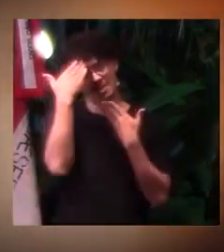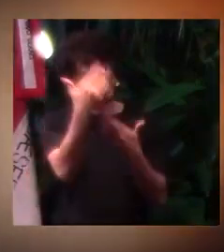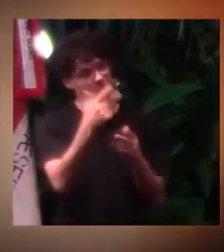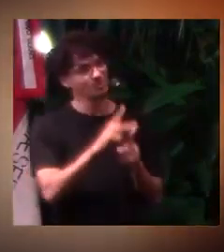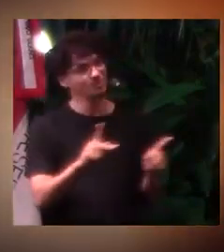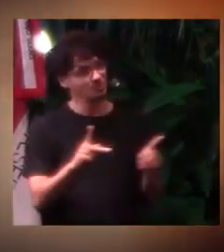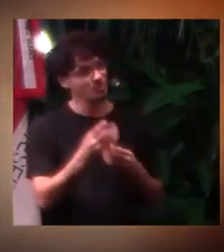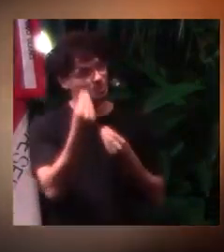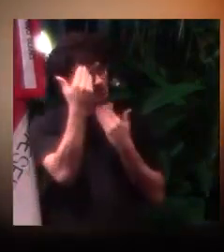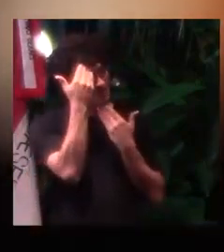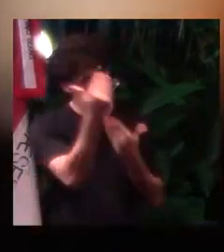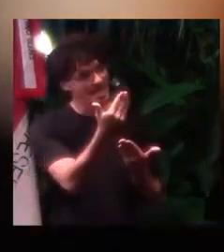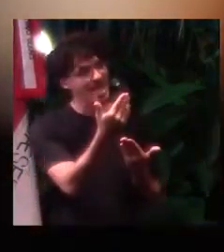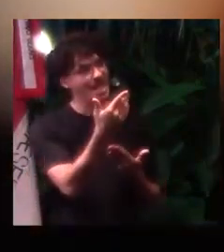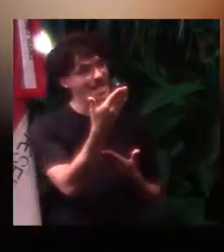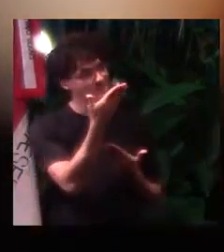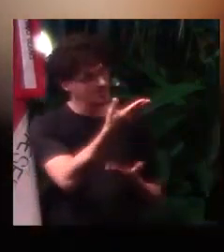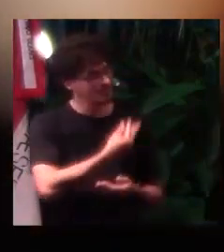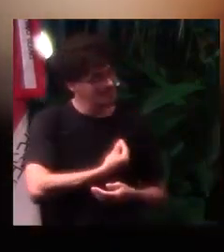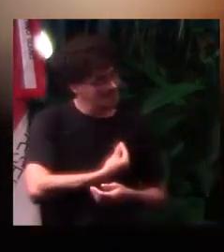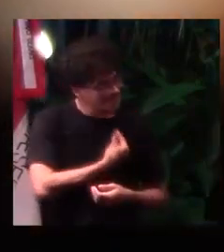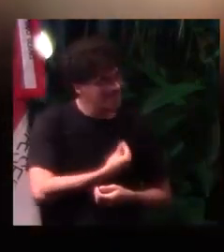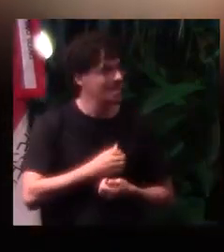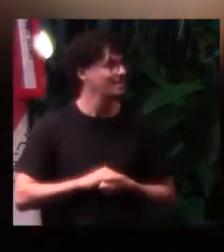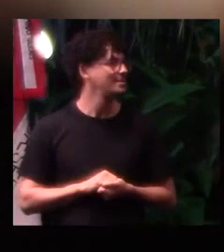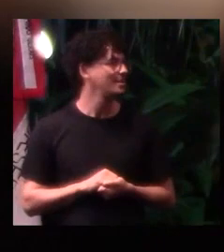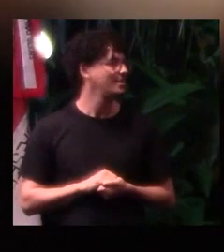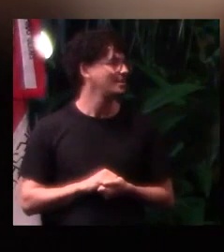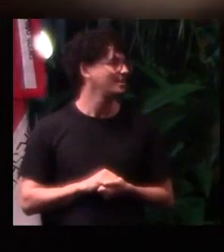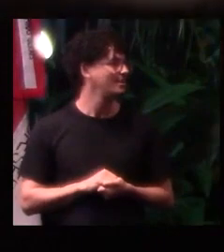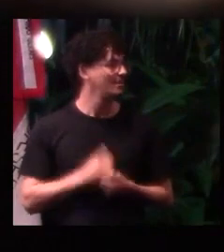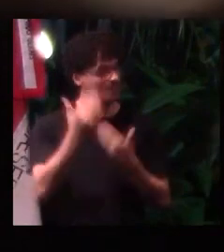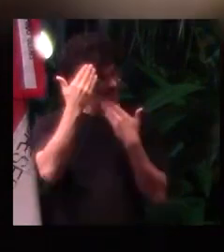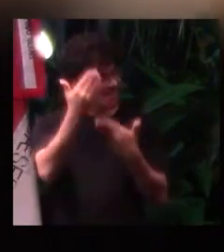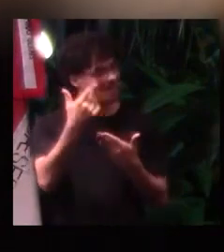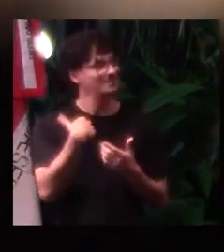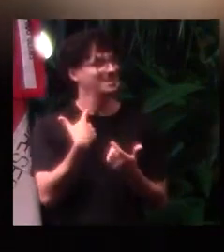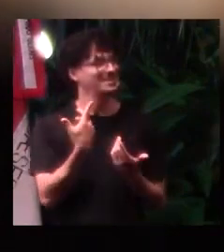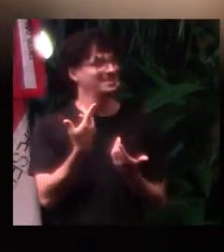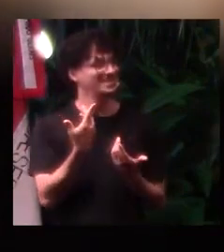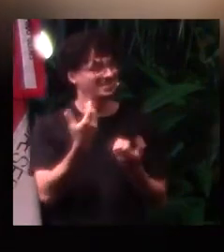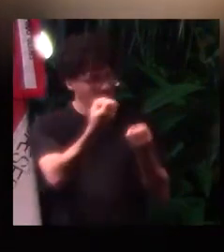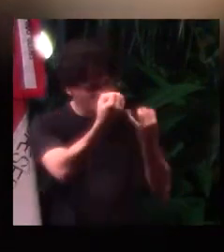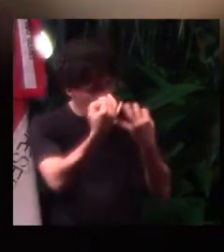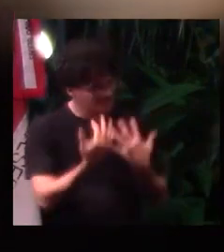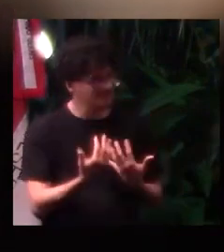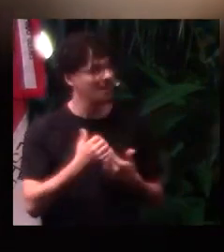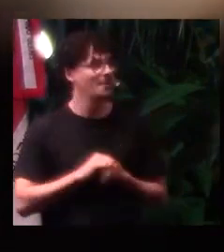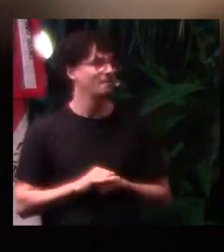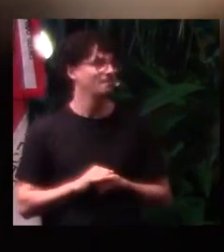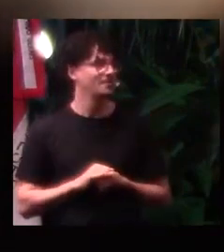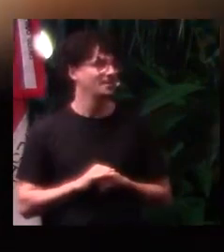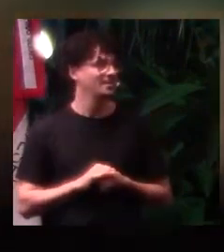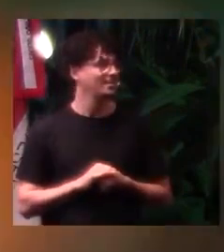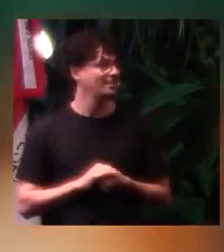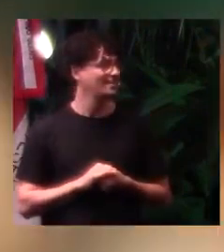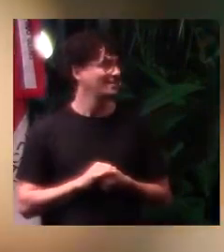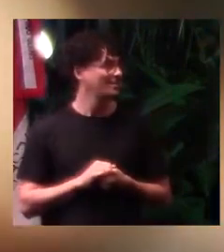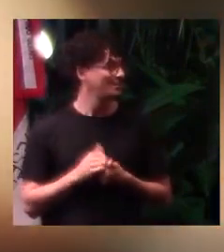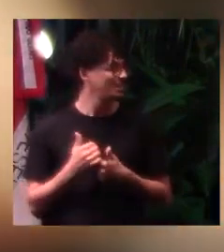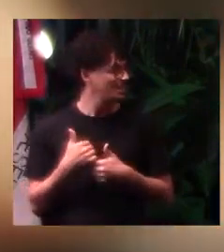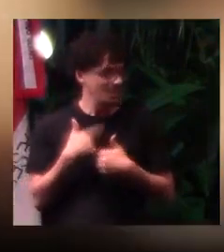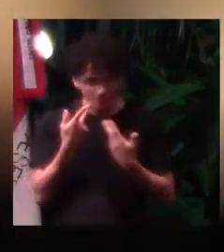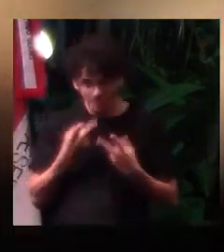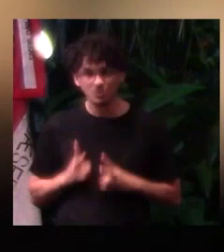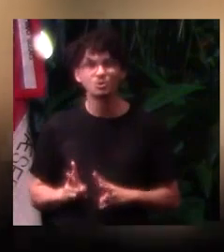professor. Muito obrigado, viu? Obrigado pela presença, obrigado pelas palavras. E